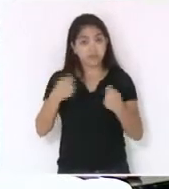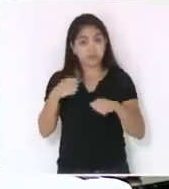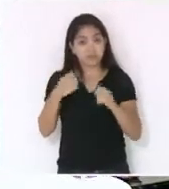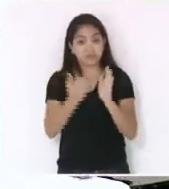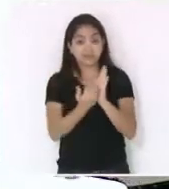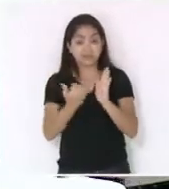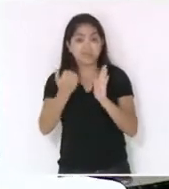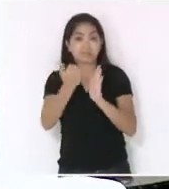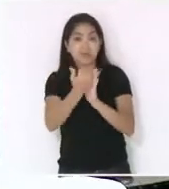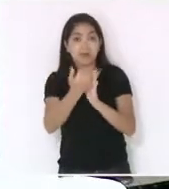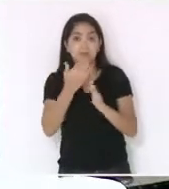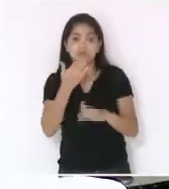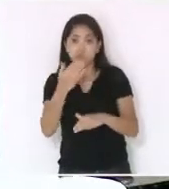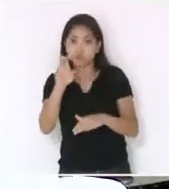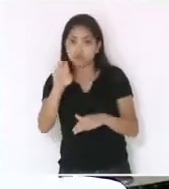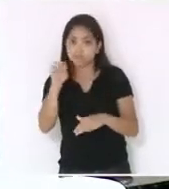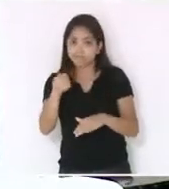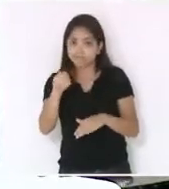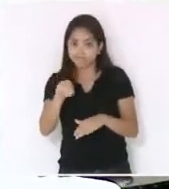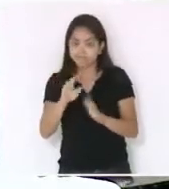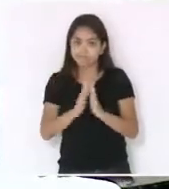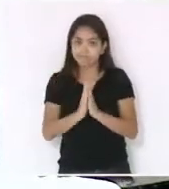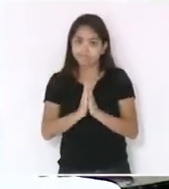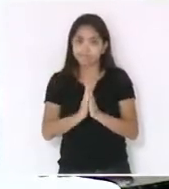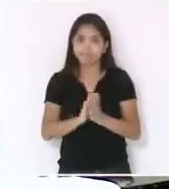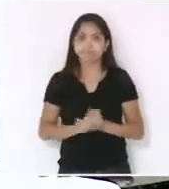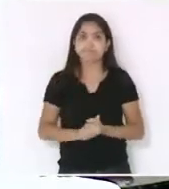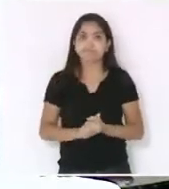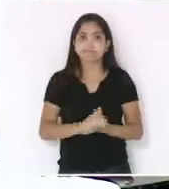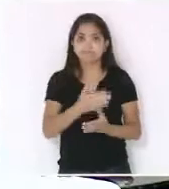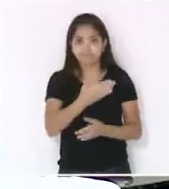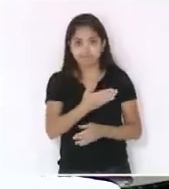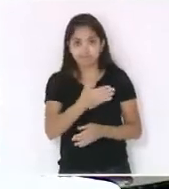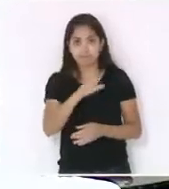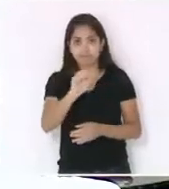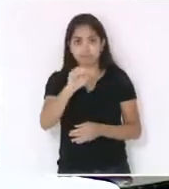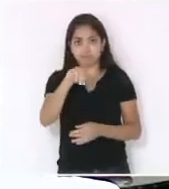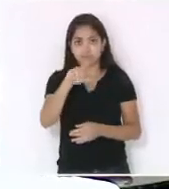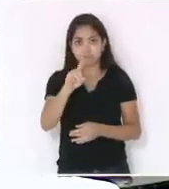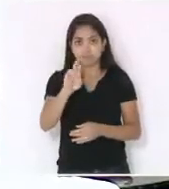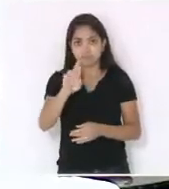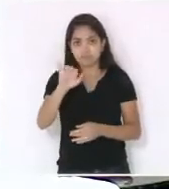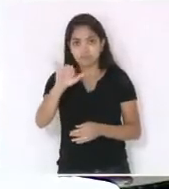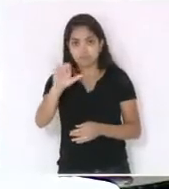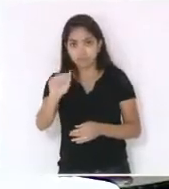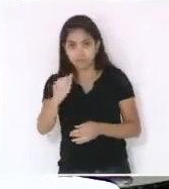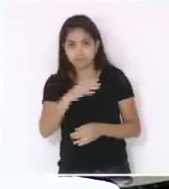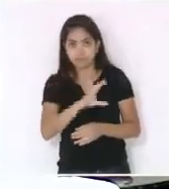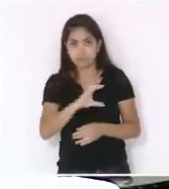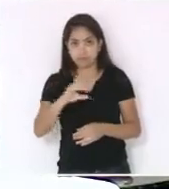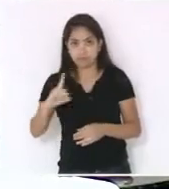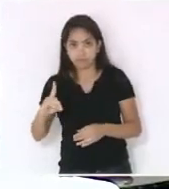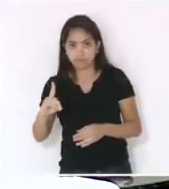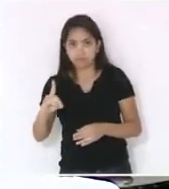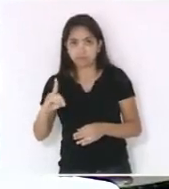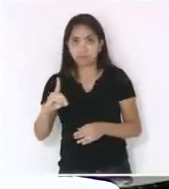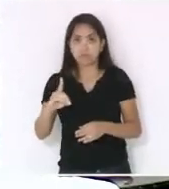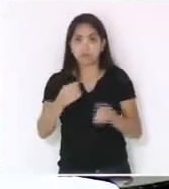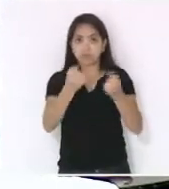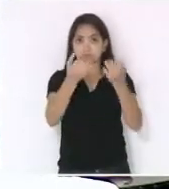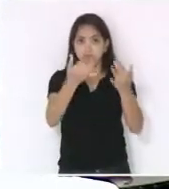pediria 5 minutos, por gentileza. A Andréia, nossa coordenadora, falou a